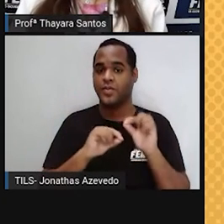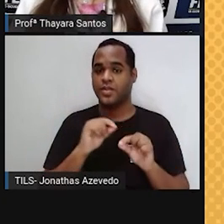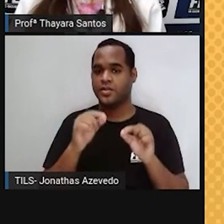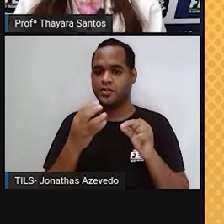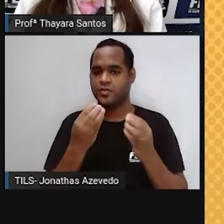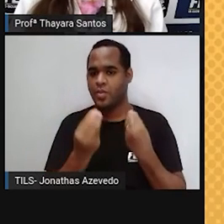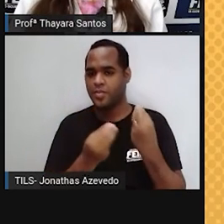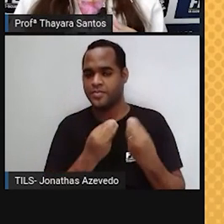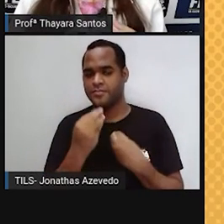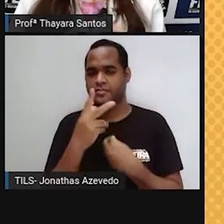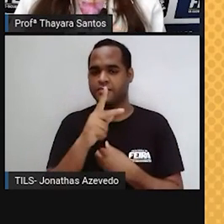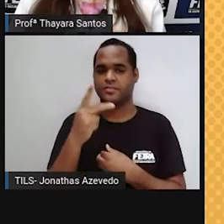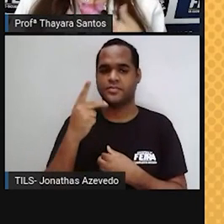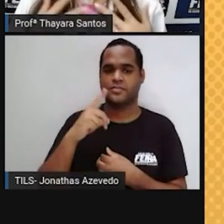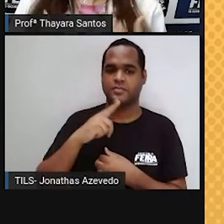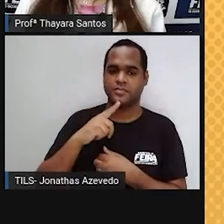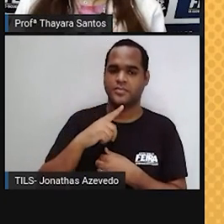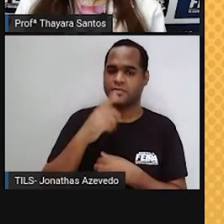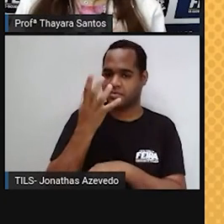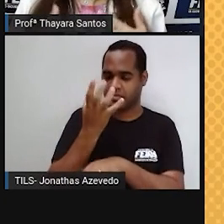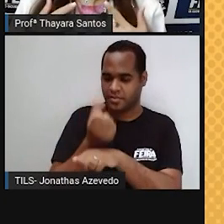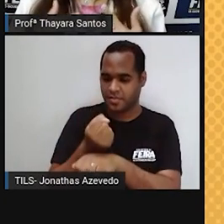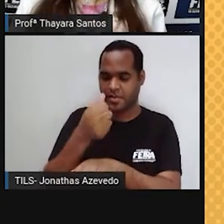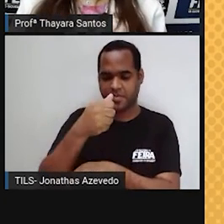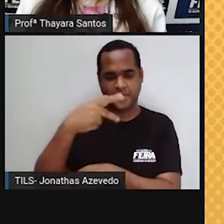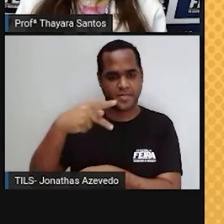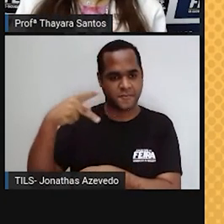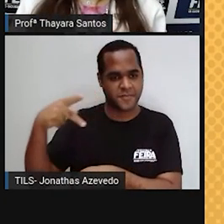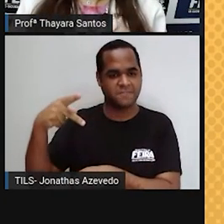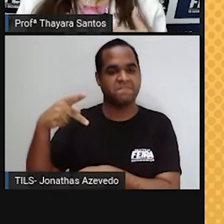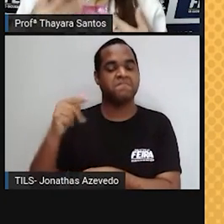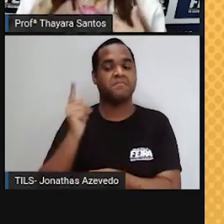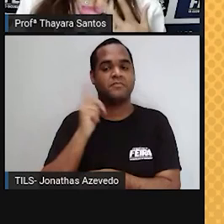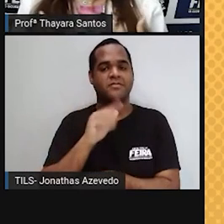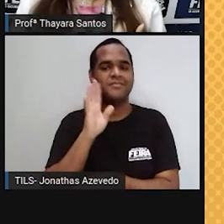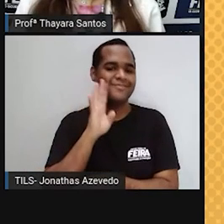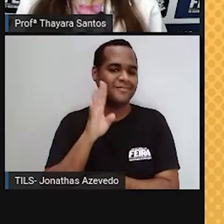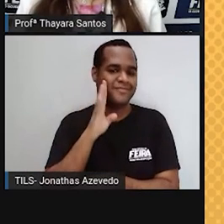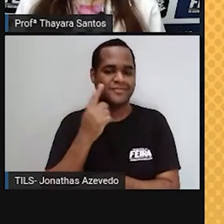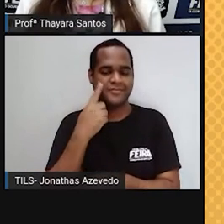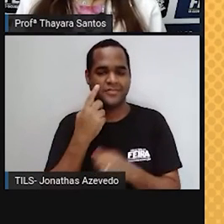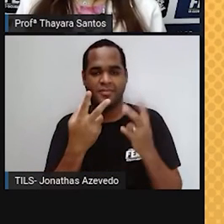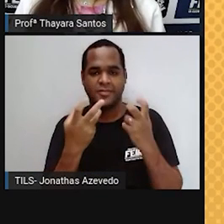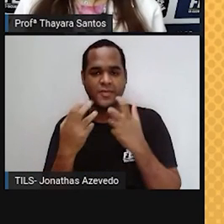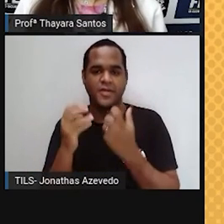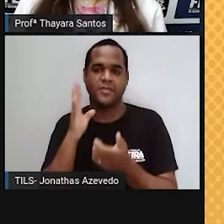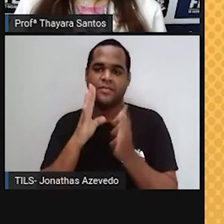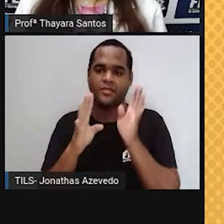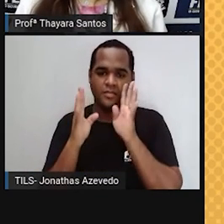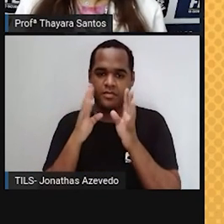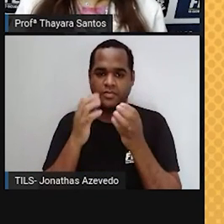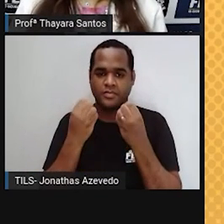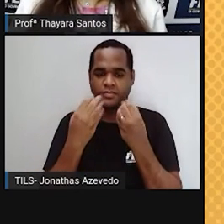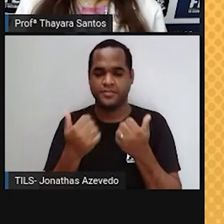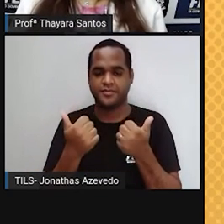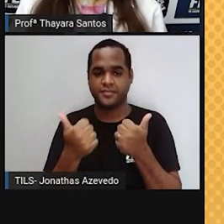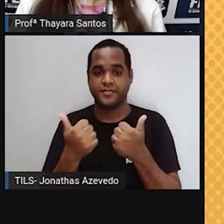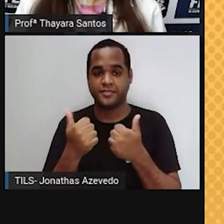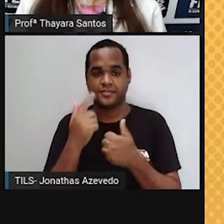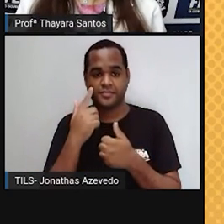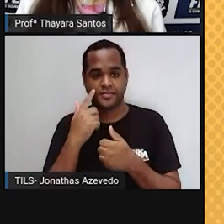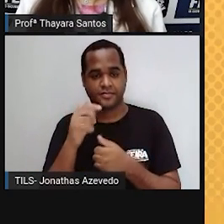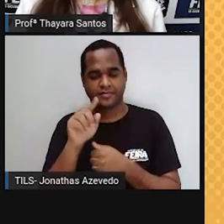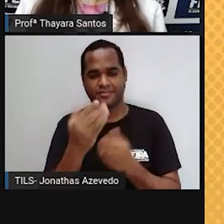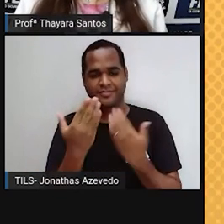próprio celular, esses aplicativos aqui que eu estou indicando, eles são muito legais para a gente conseguir observar algumas coisas. Então, tem esse aplicativo que é o